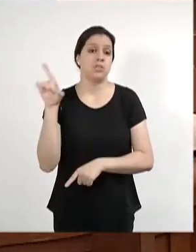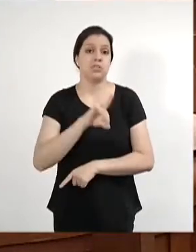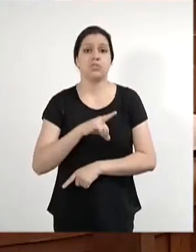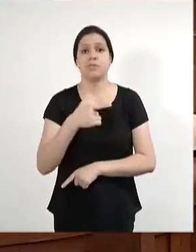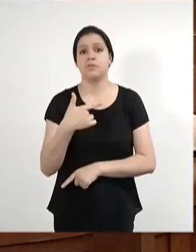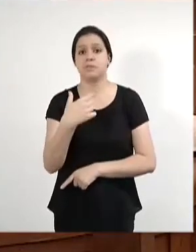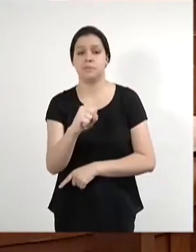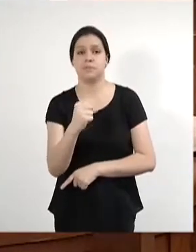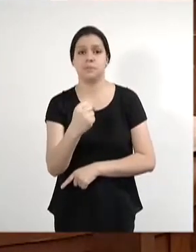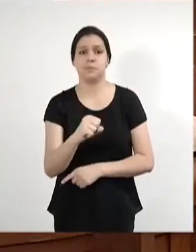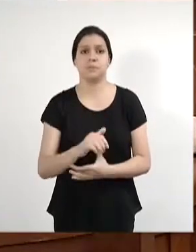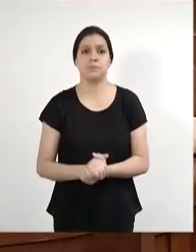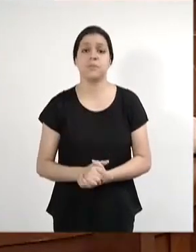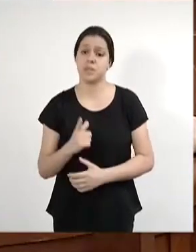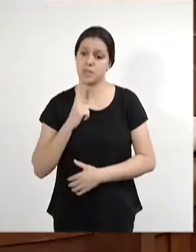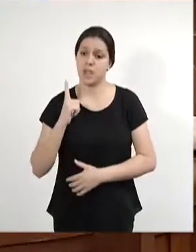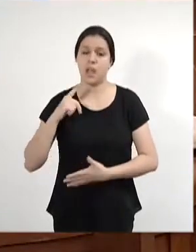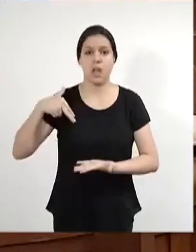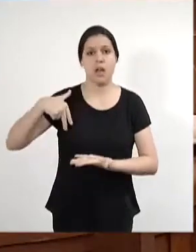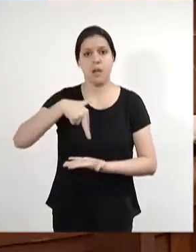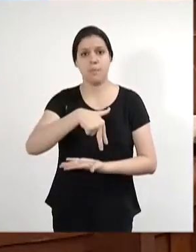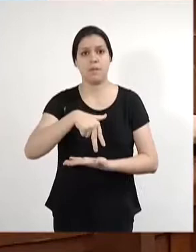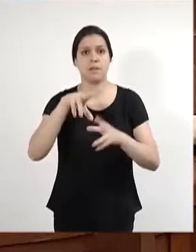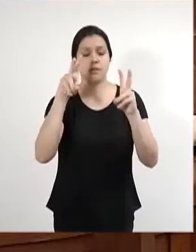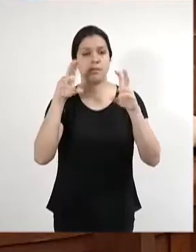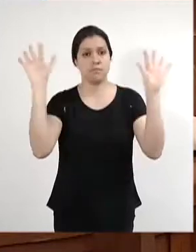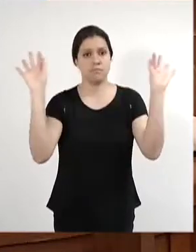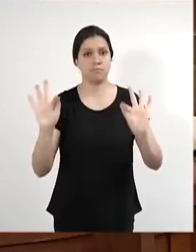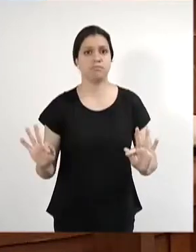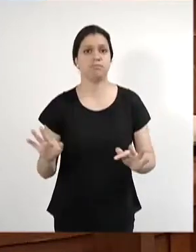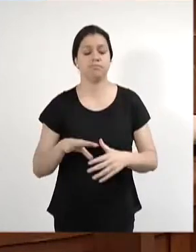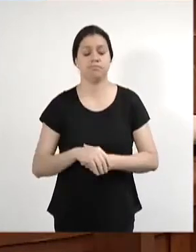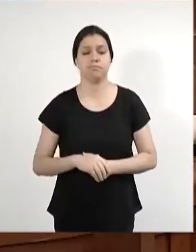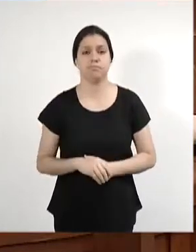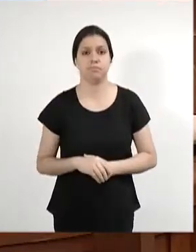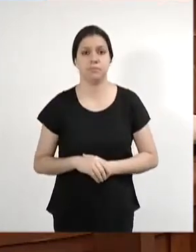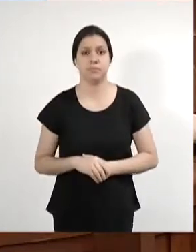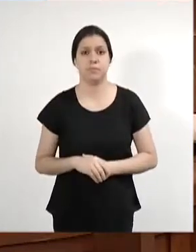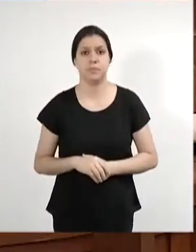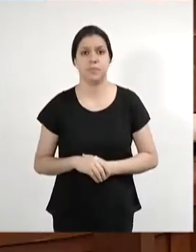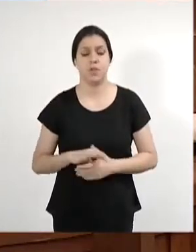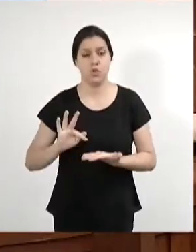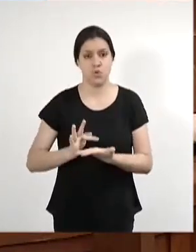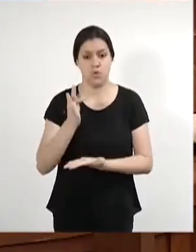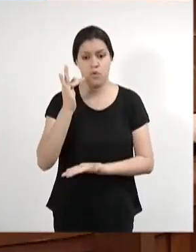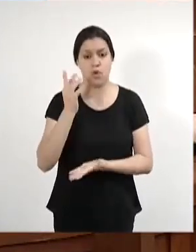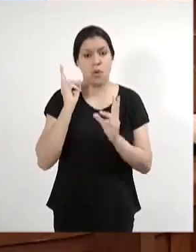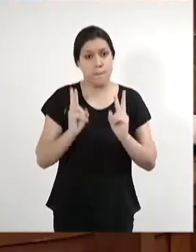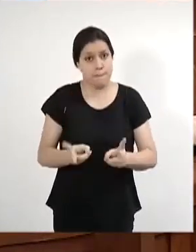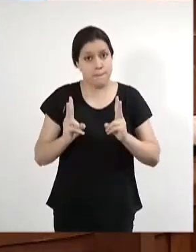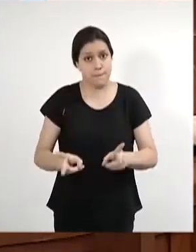28, teremos a Caminhada Feliz, né, do Fórum Permanente do